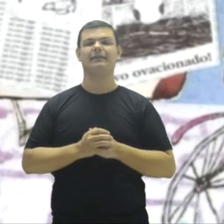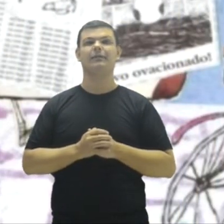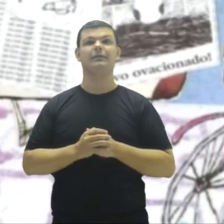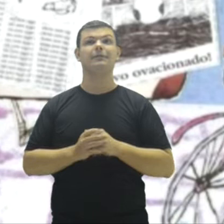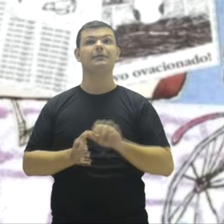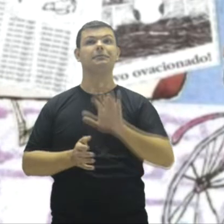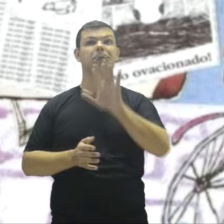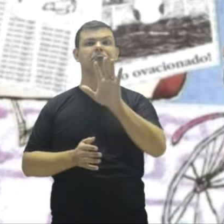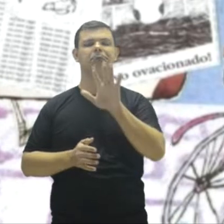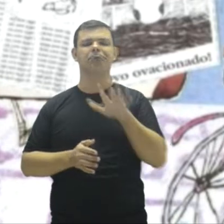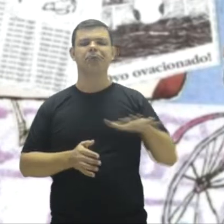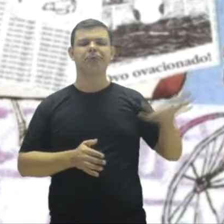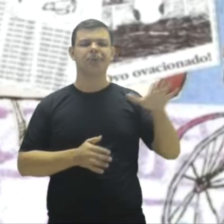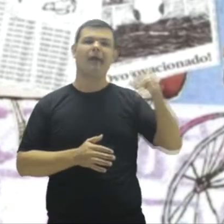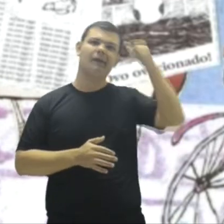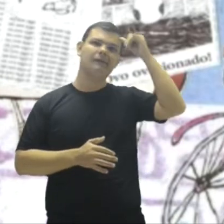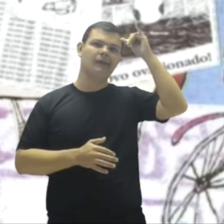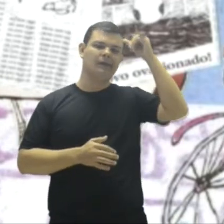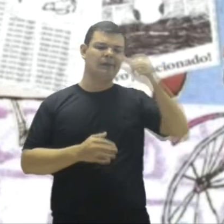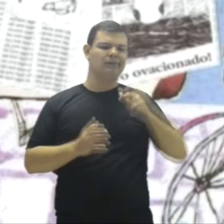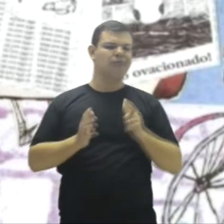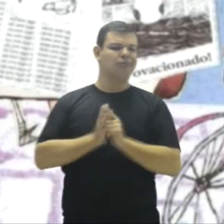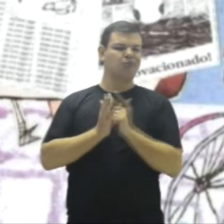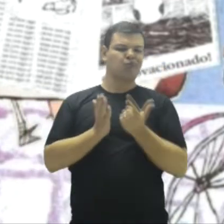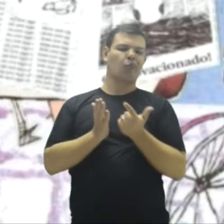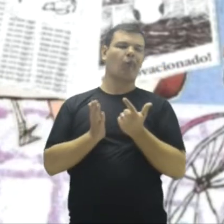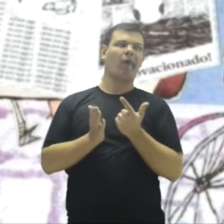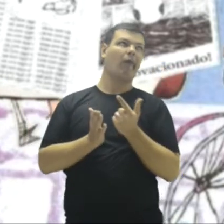Mas as outras vacas nem tanto.